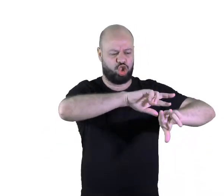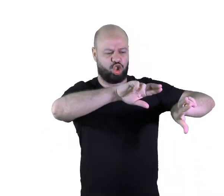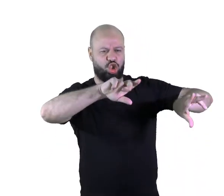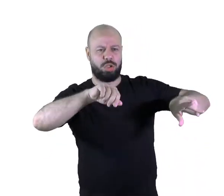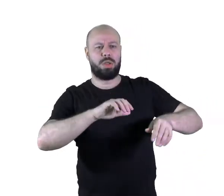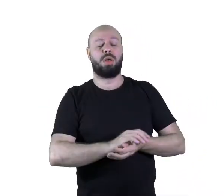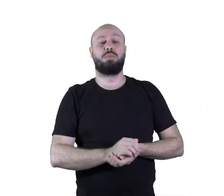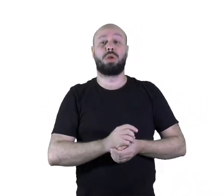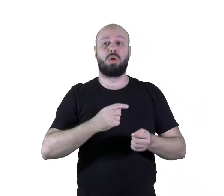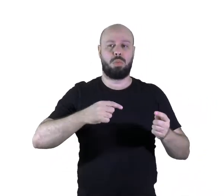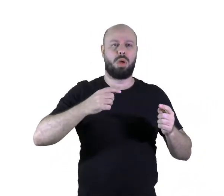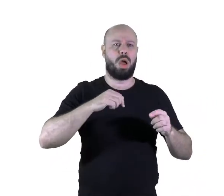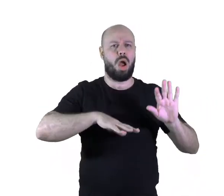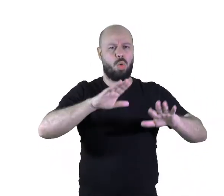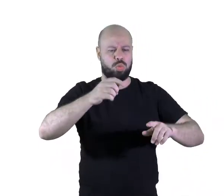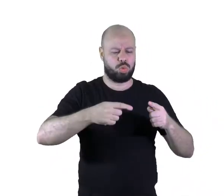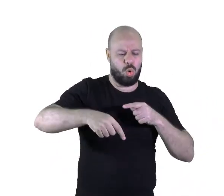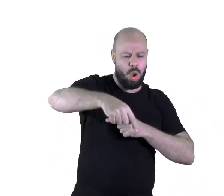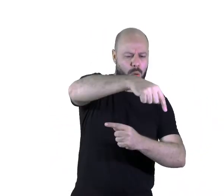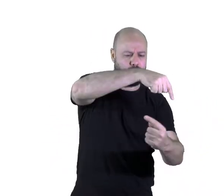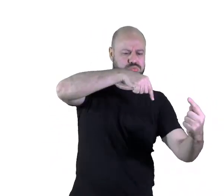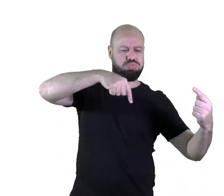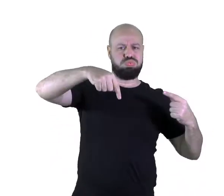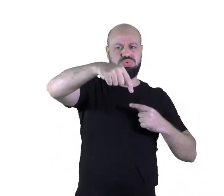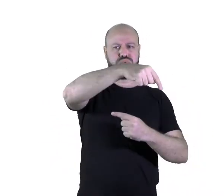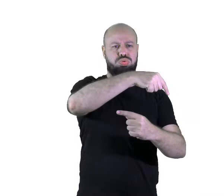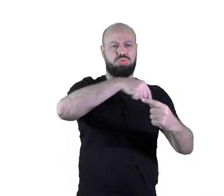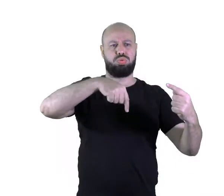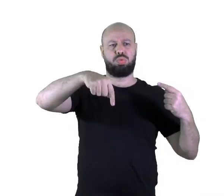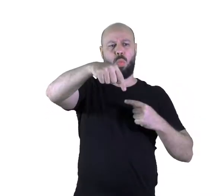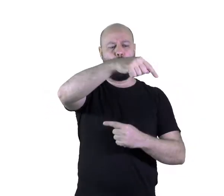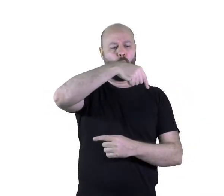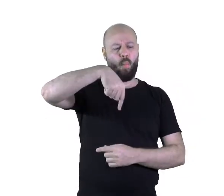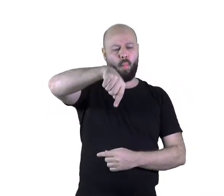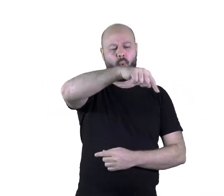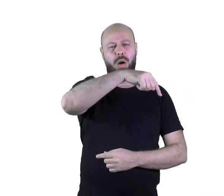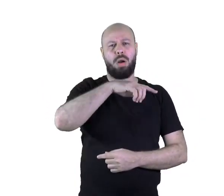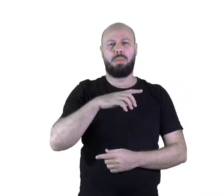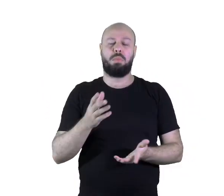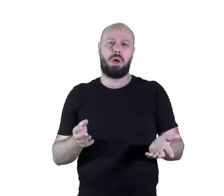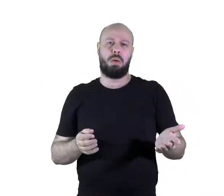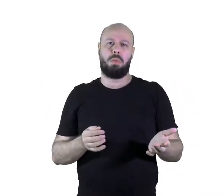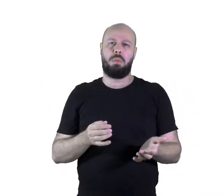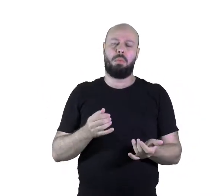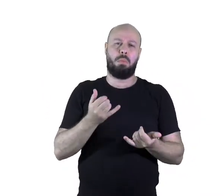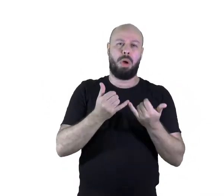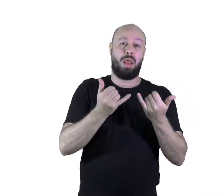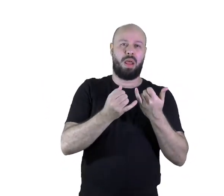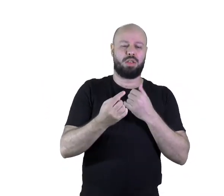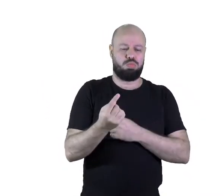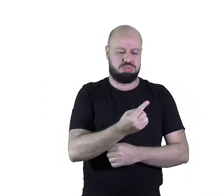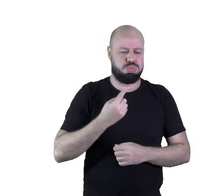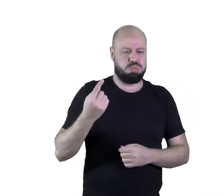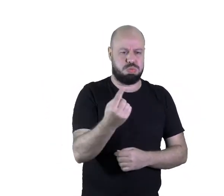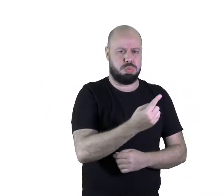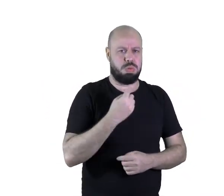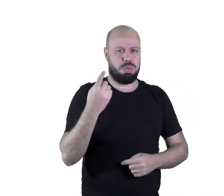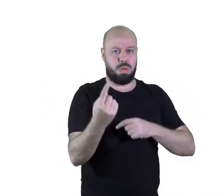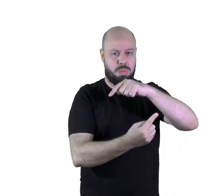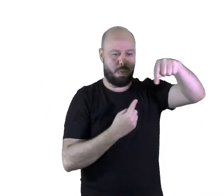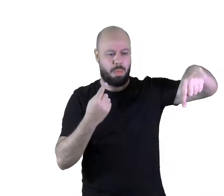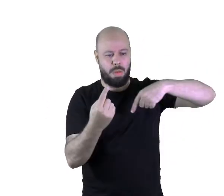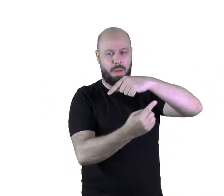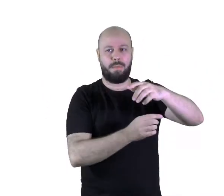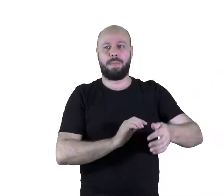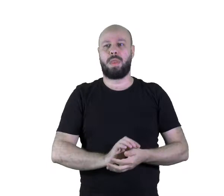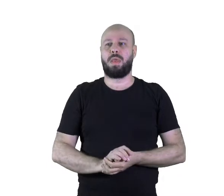são espirais, elas têm como se fosse estivessem girando como se fosse um redemoinho, mas elas